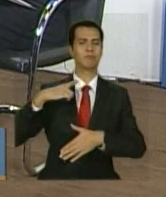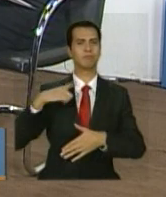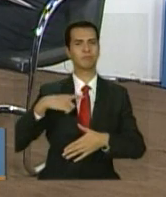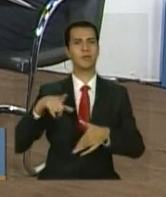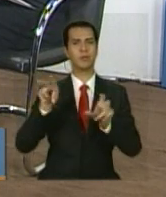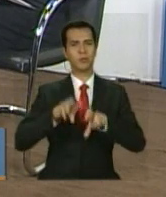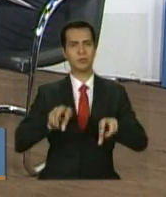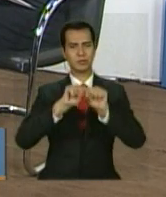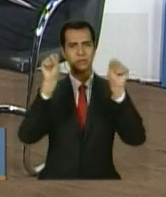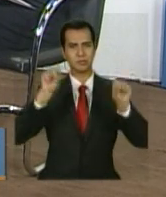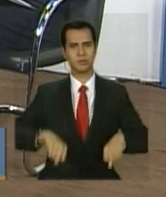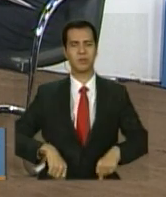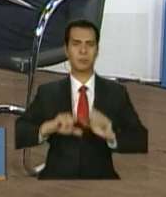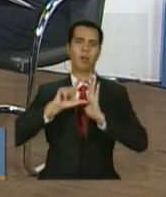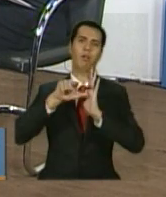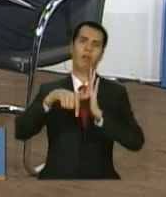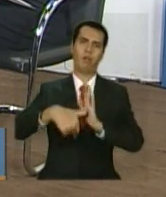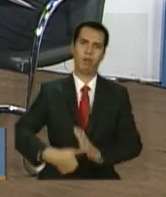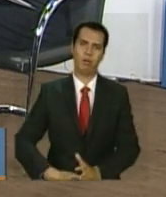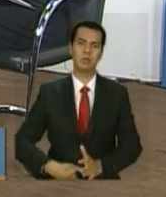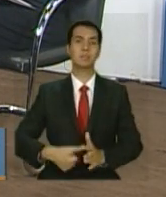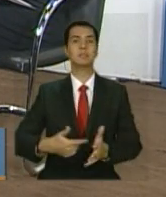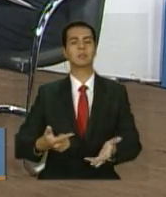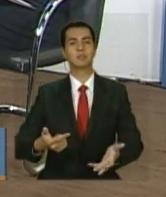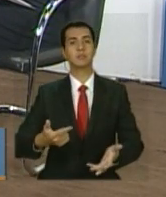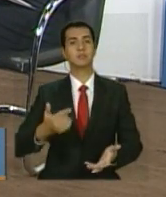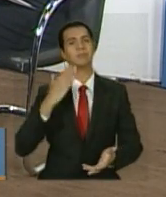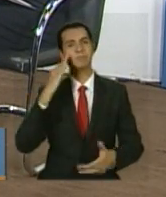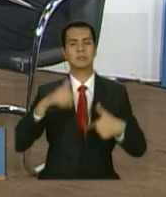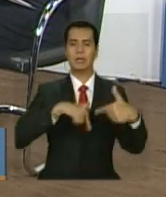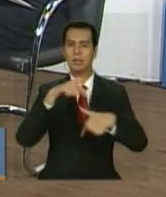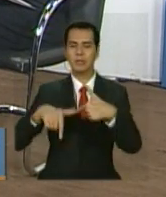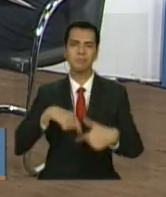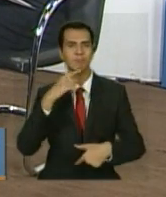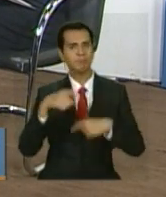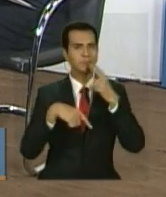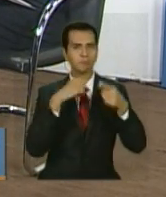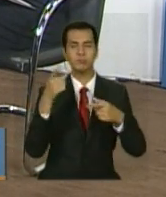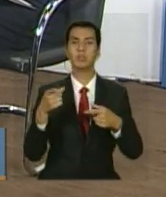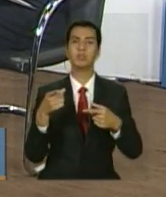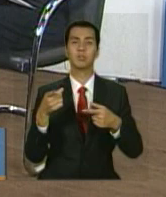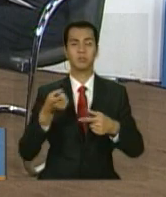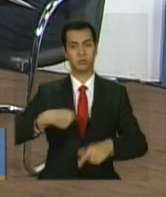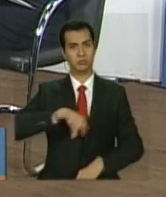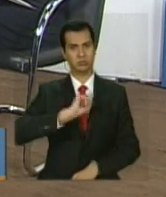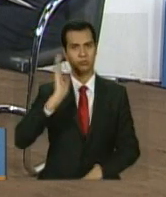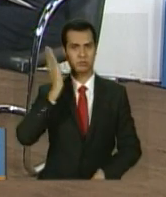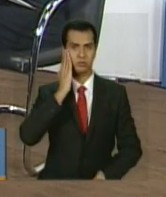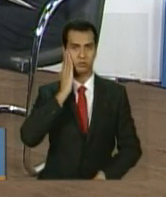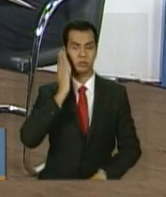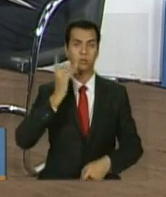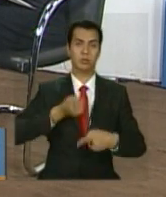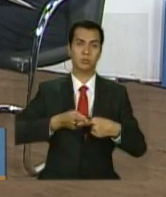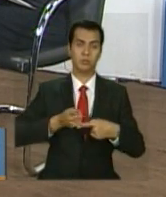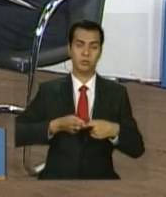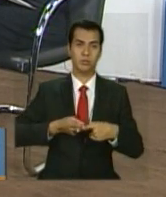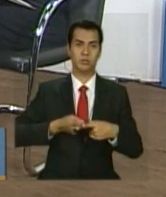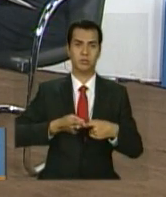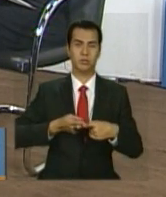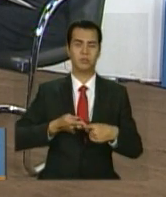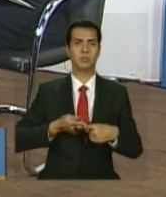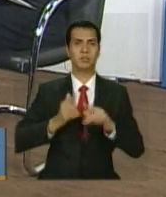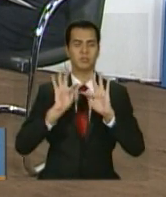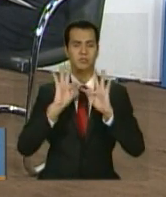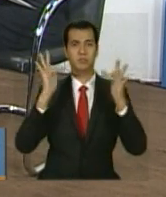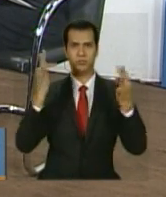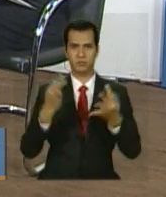né? E pelo entendimento de que é necessário olhar para dentro do cadastro, ou seja, não é necessário só trazer as famílias em extrema pobreza